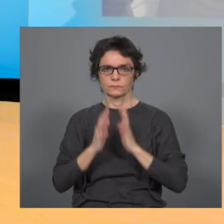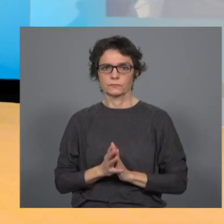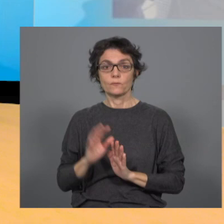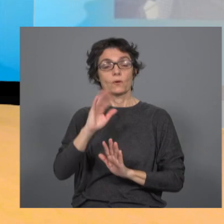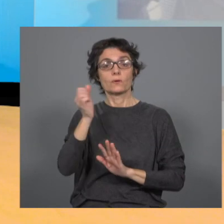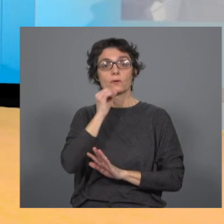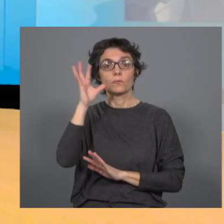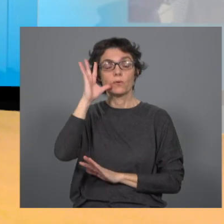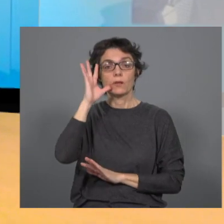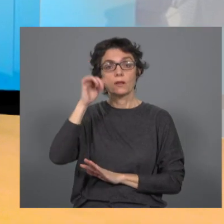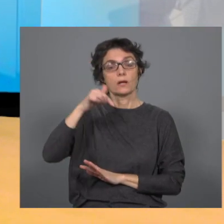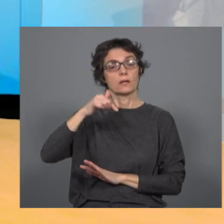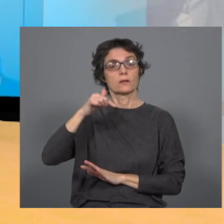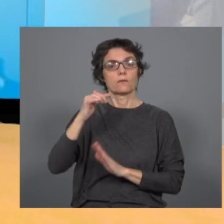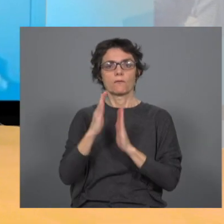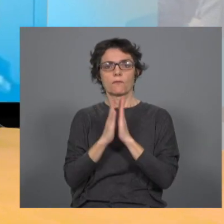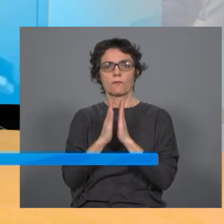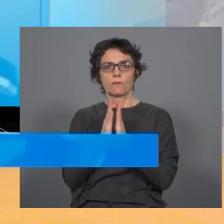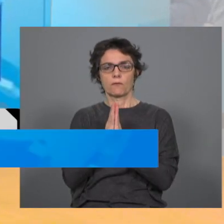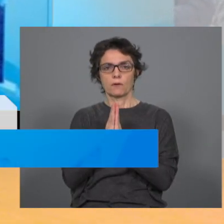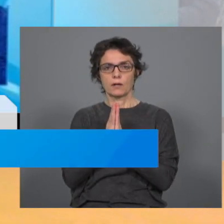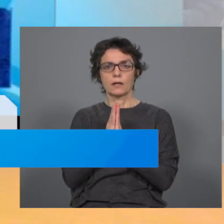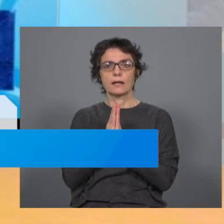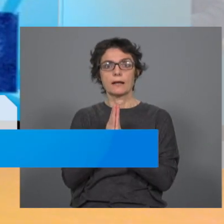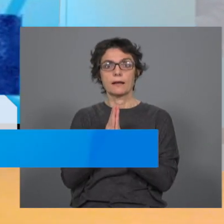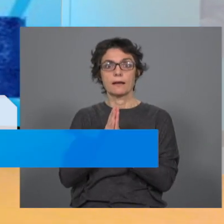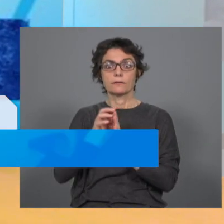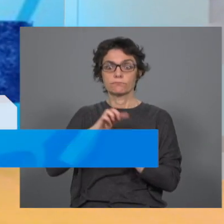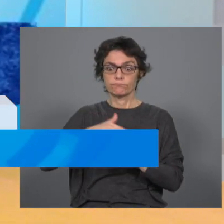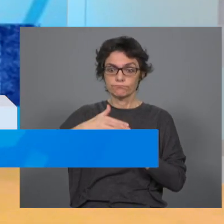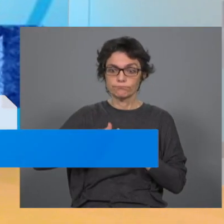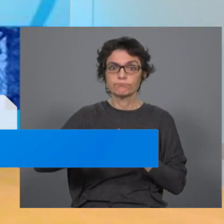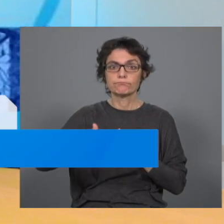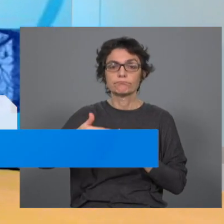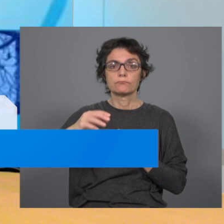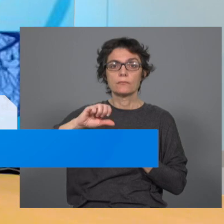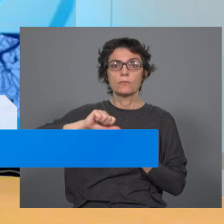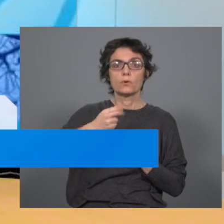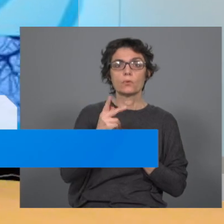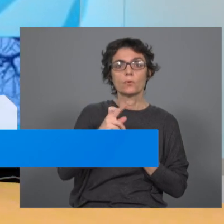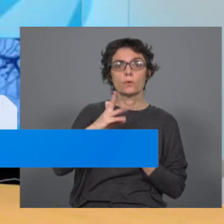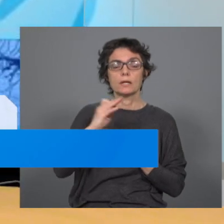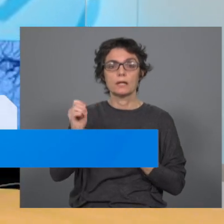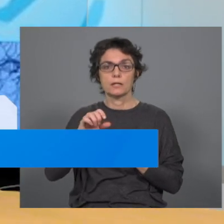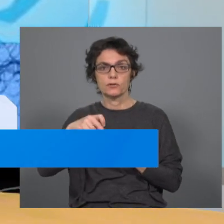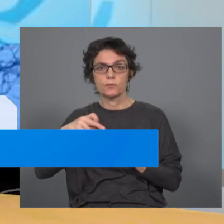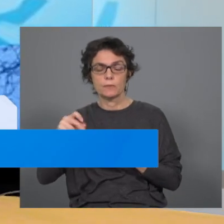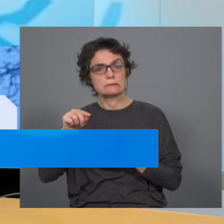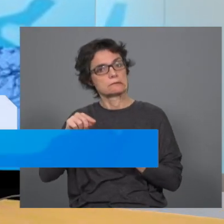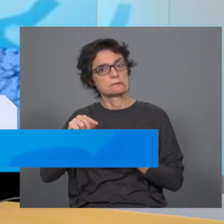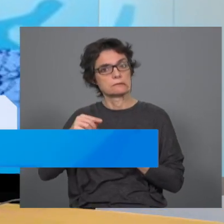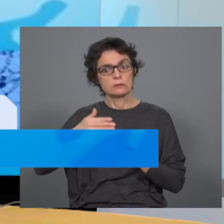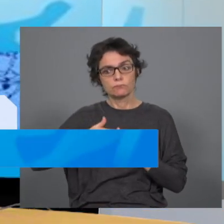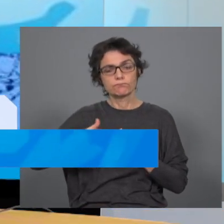Olá, boa tarde. Hoje a Igreja entra na Quaresma. Esta quarta-feira de cinzas é a porta de acesso a um período